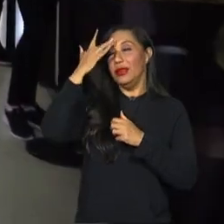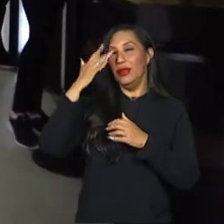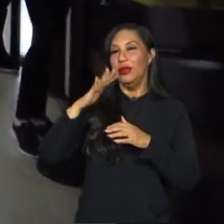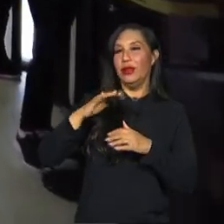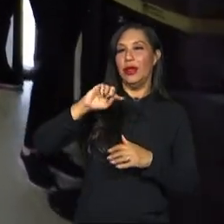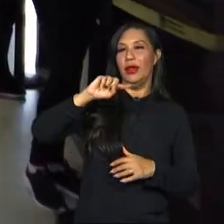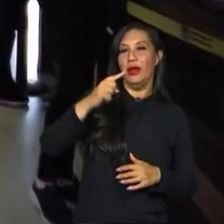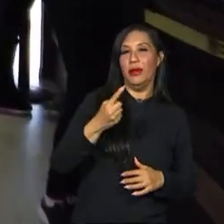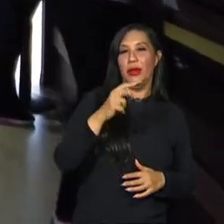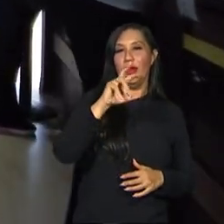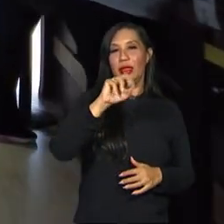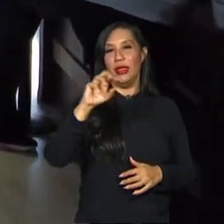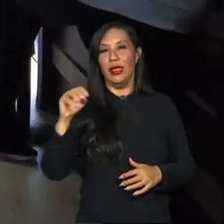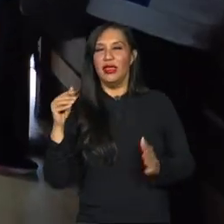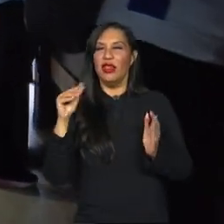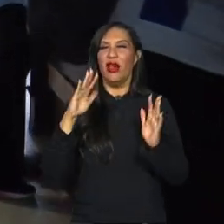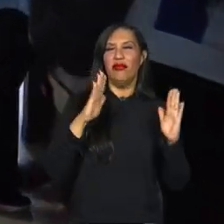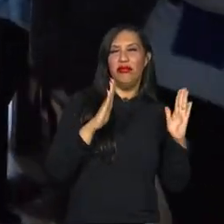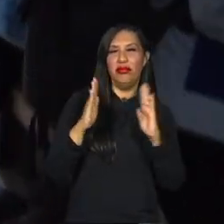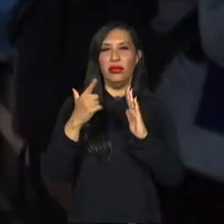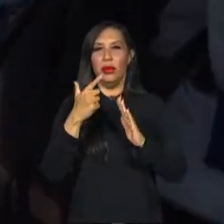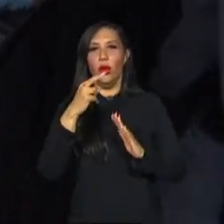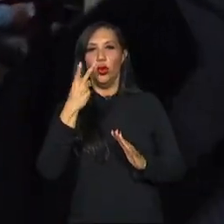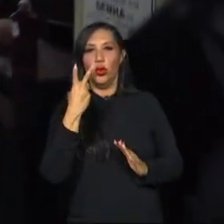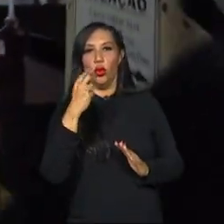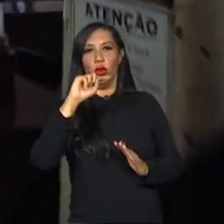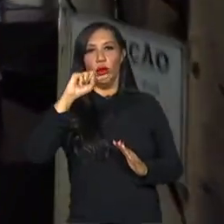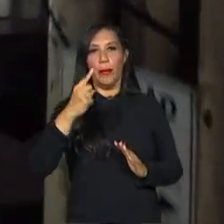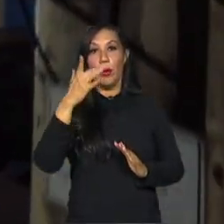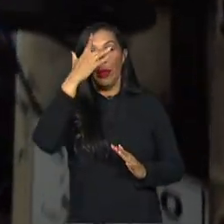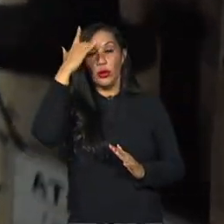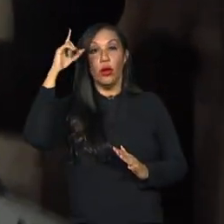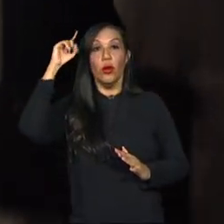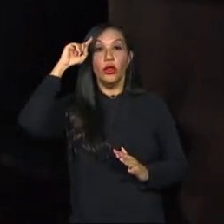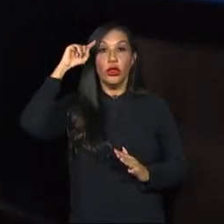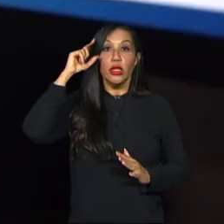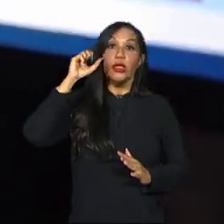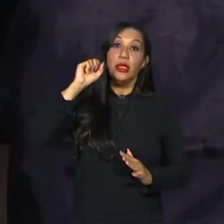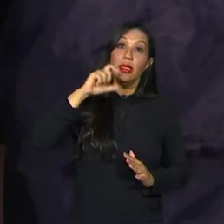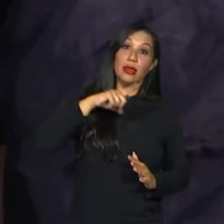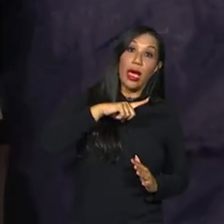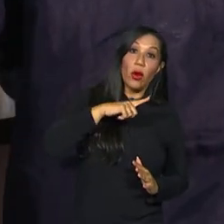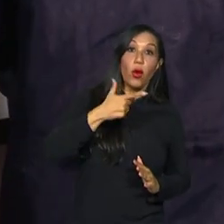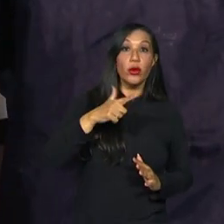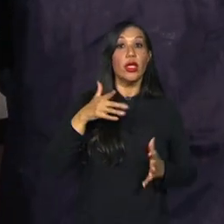1.500 a 2.000 pessoas por dia, tendo ou não tendo jogo.